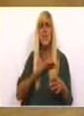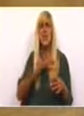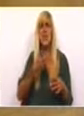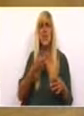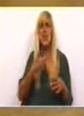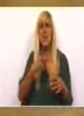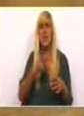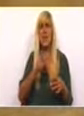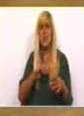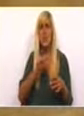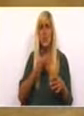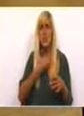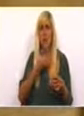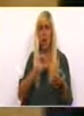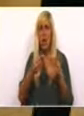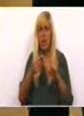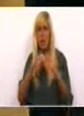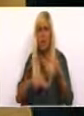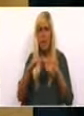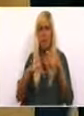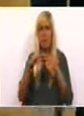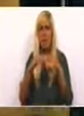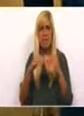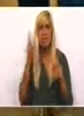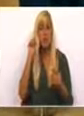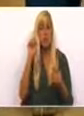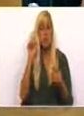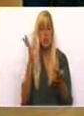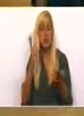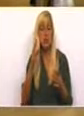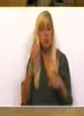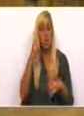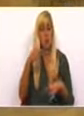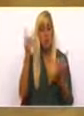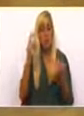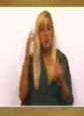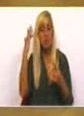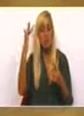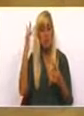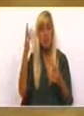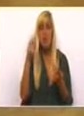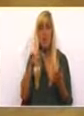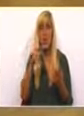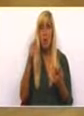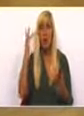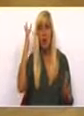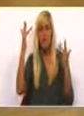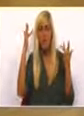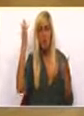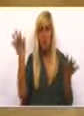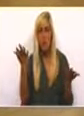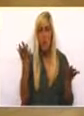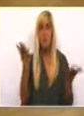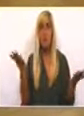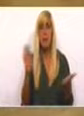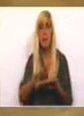luta de classes é determinante e constitui o fundamento de toda uma teorização filosófica que